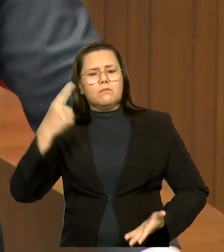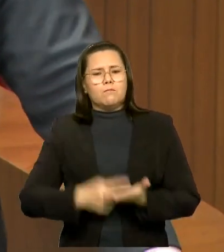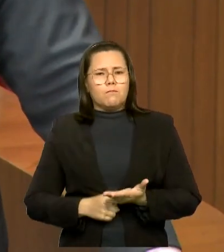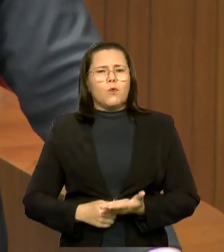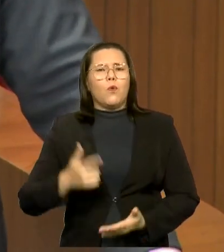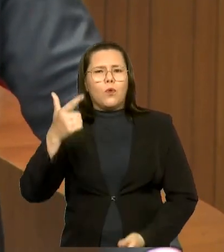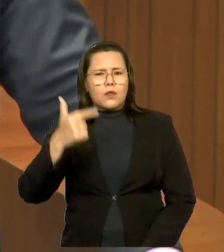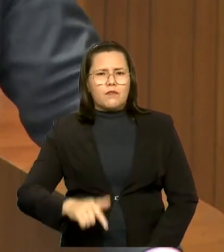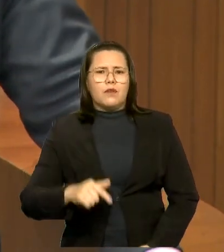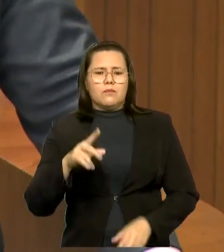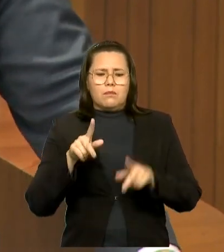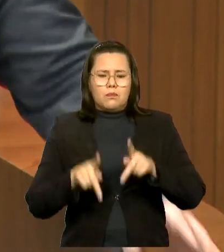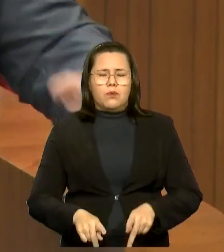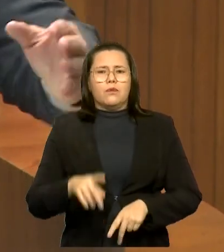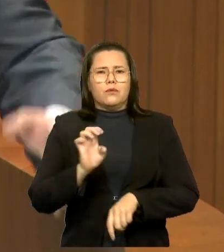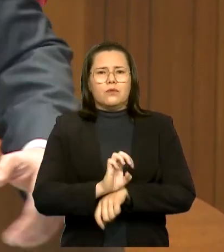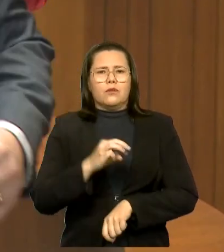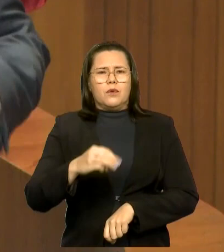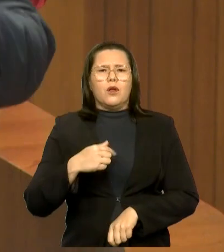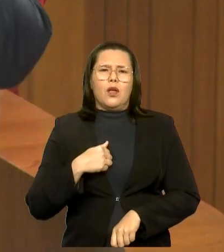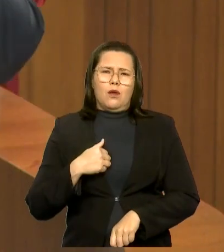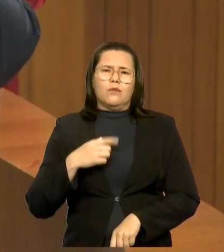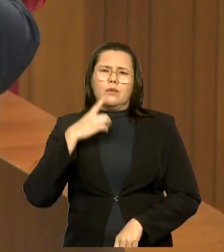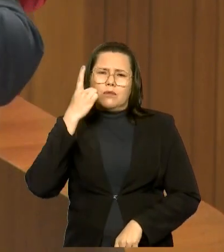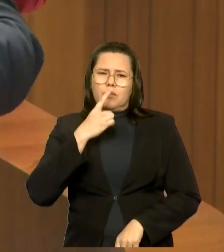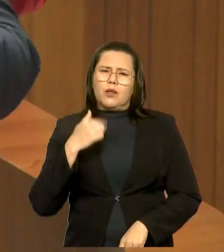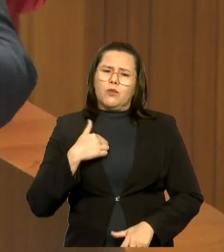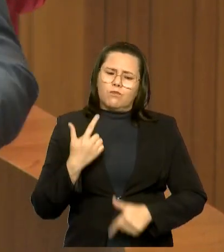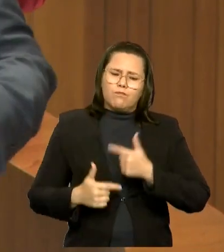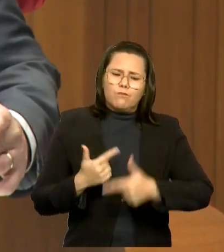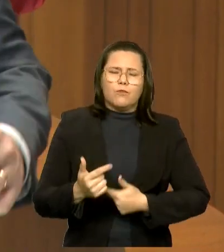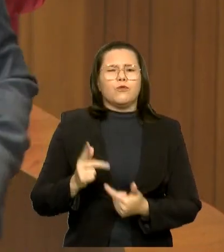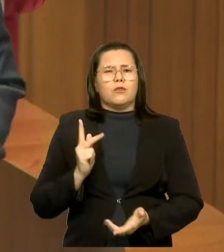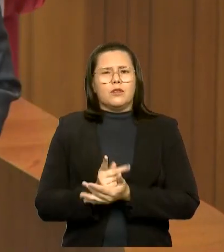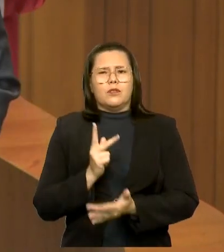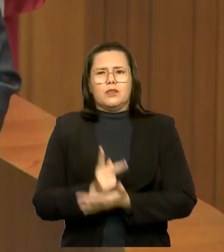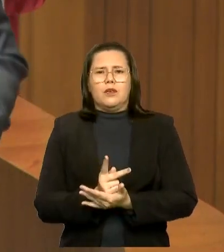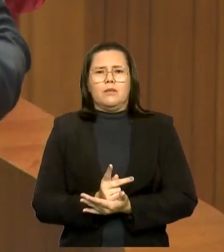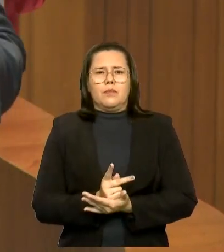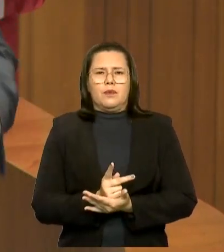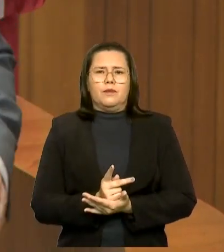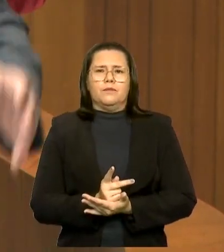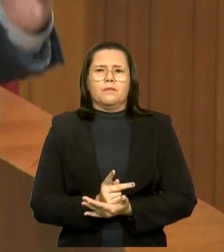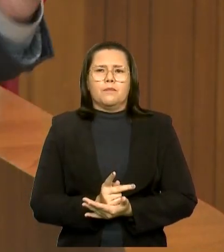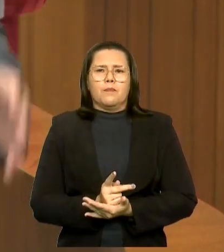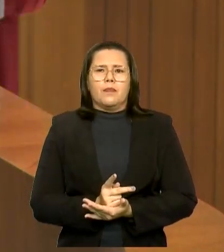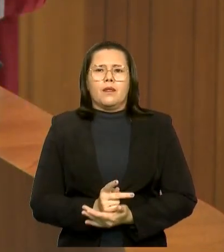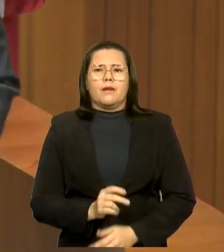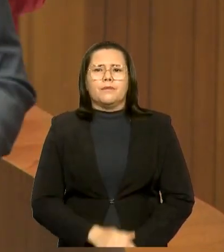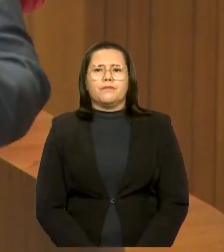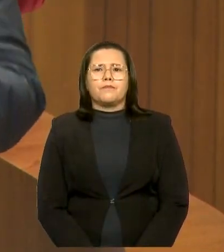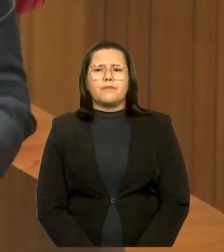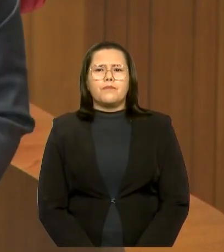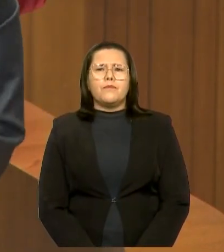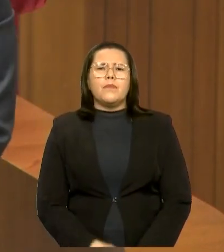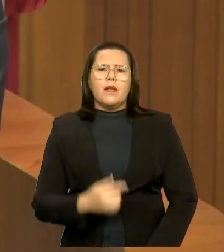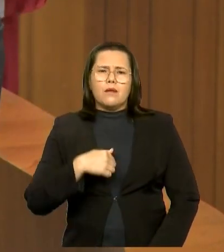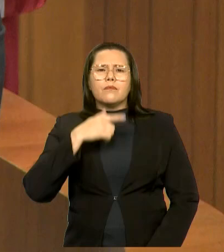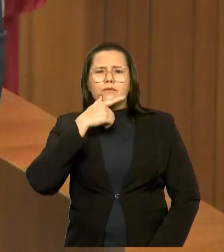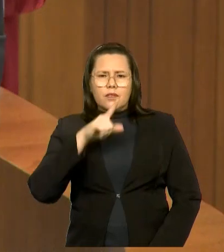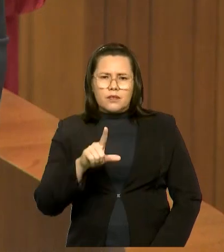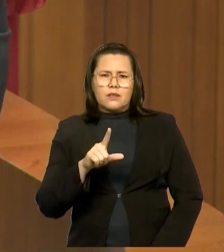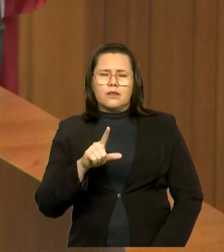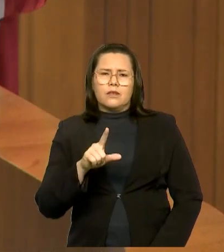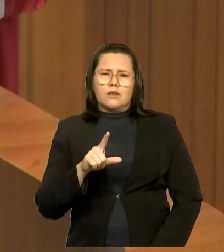lutar aqui dessa tribuna, com o meu mandato sempre à disposição da boa causa pública. É para isso que eu fui eleito e é por isso